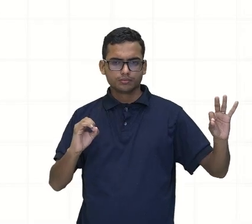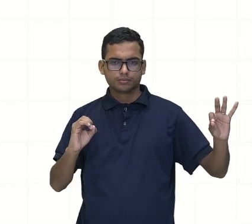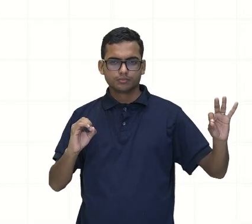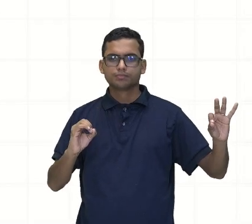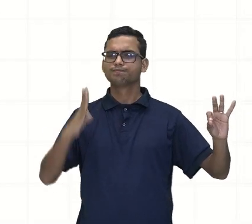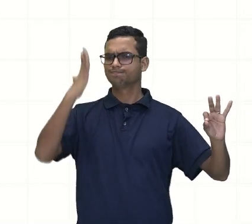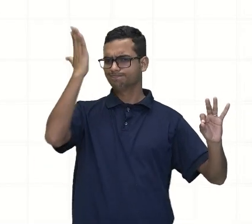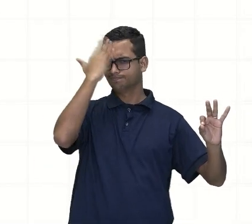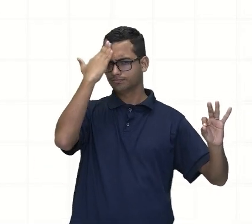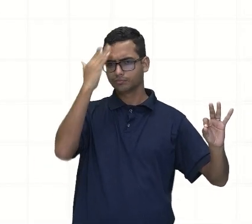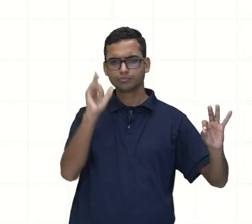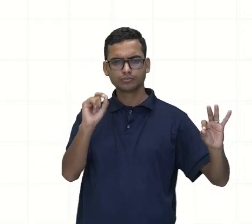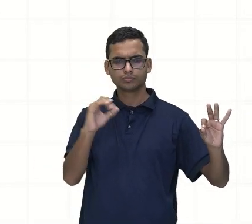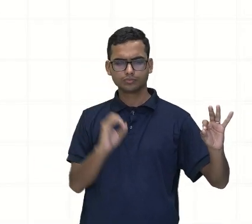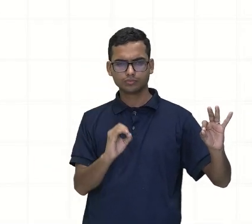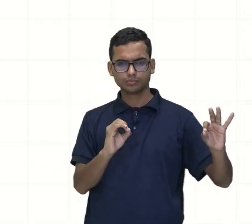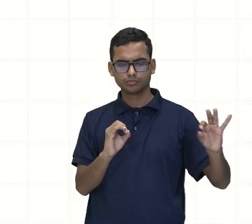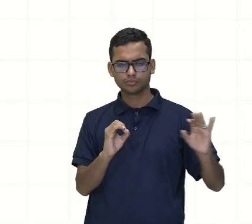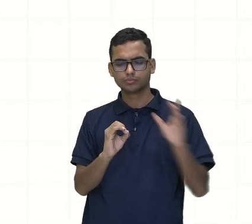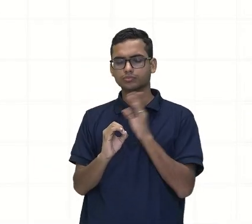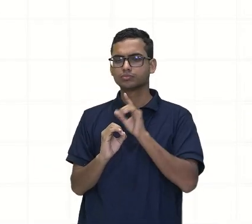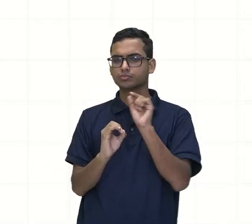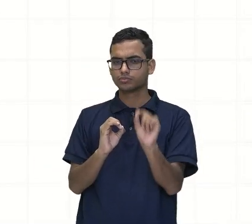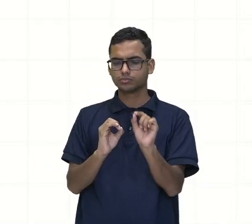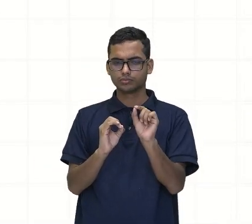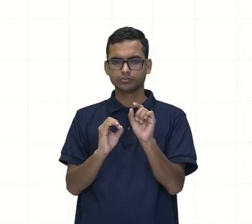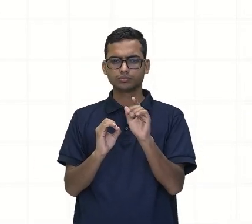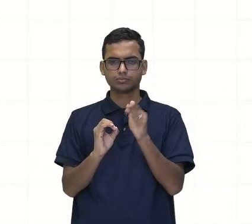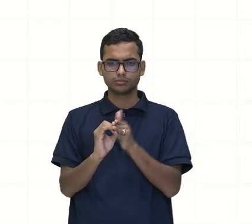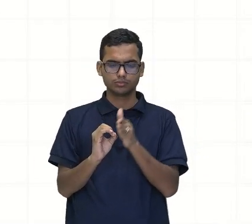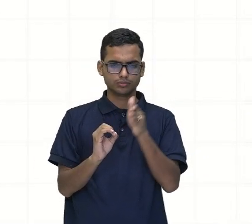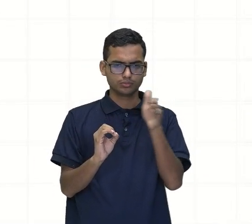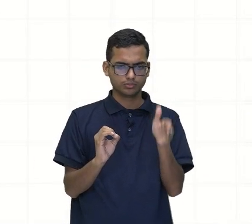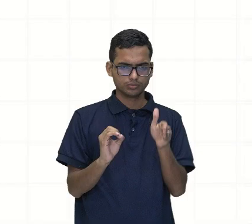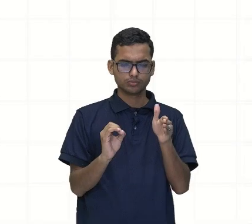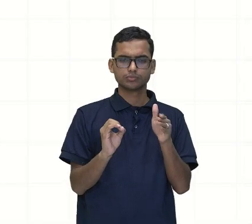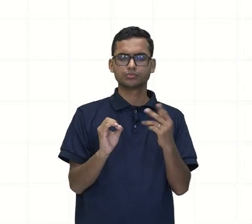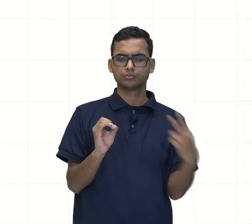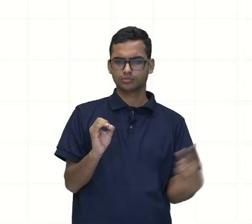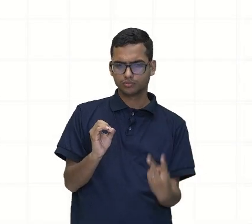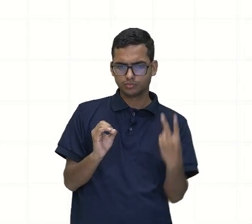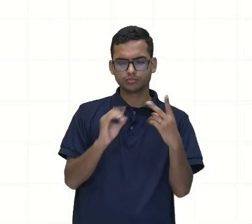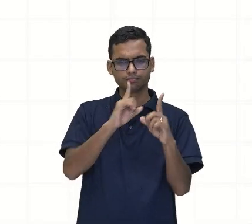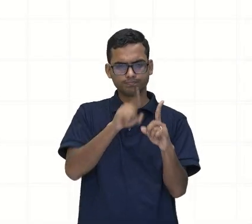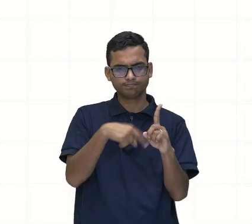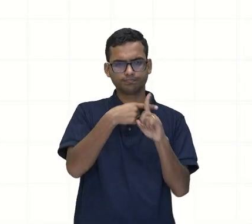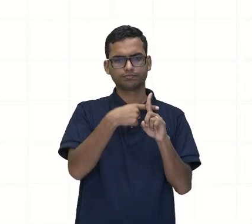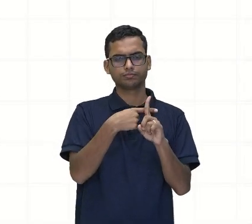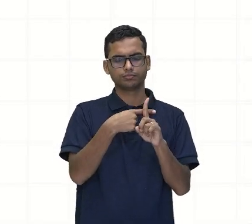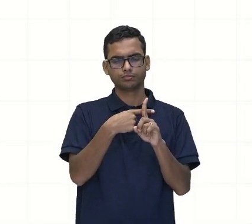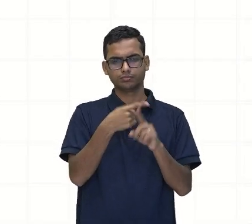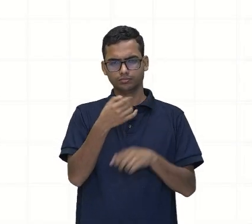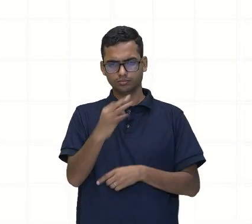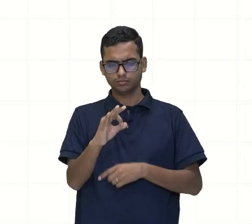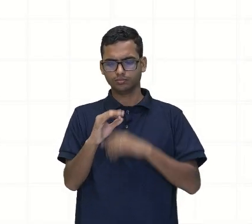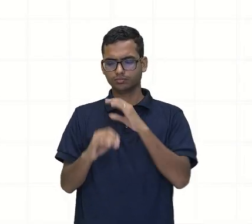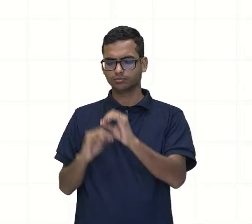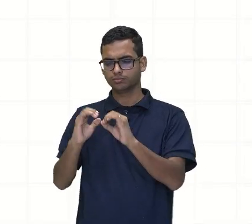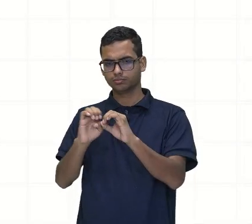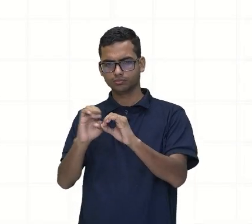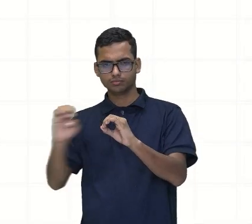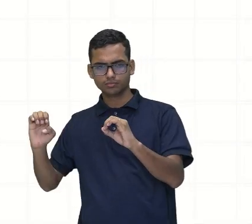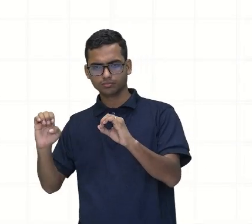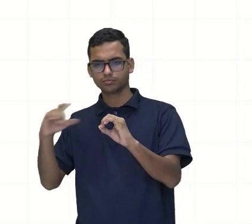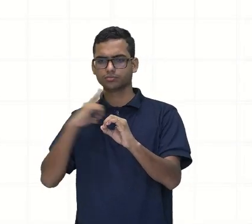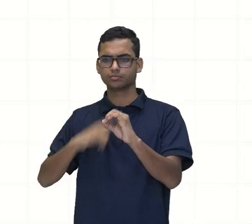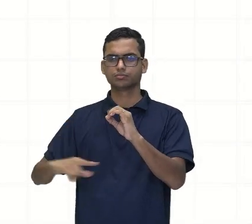sabe que à direita do zero a gente tem quais valores? Os valores positivos. E à esquerda do zero